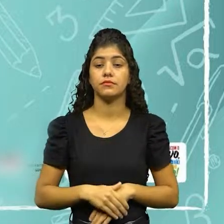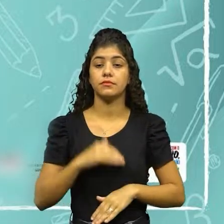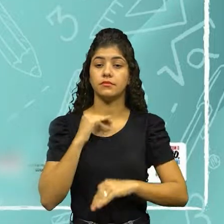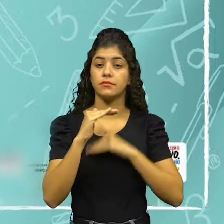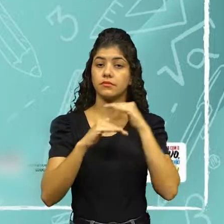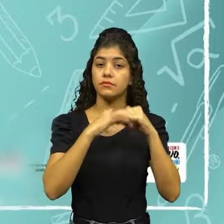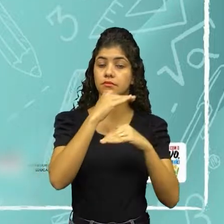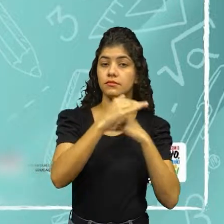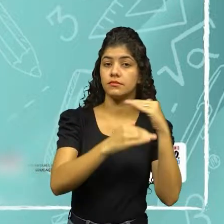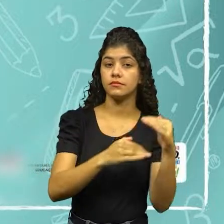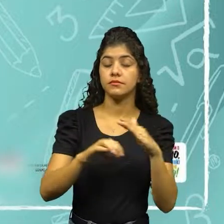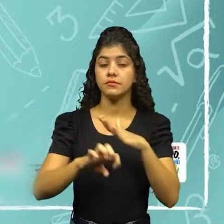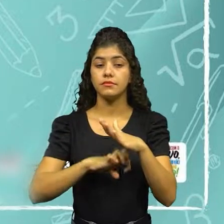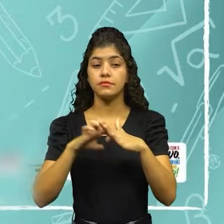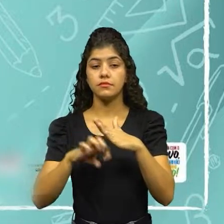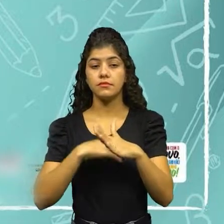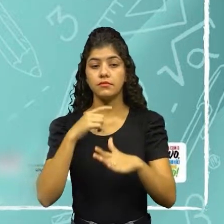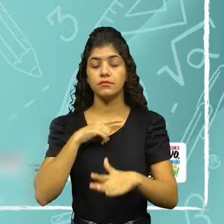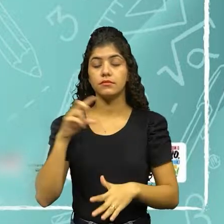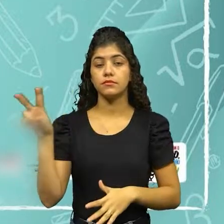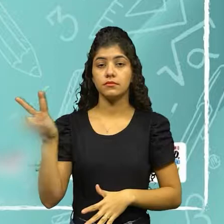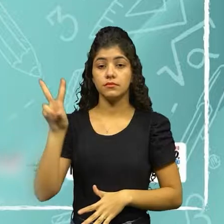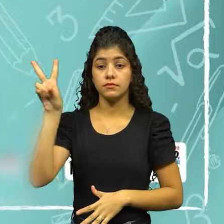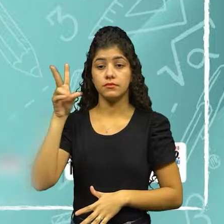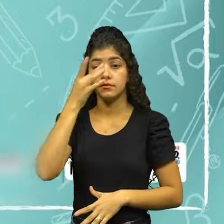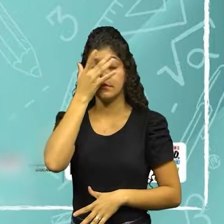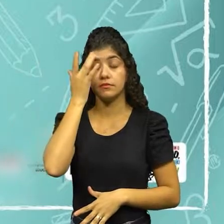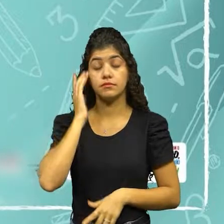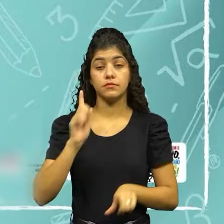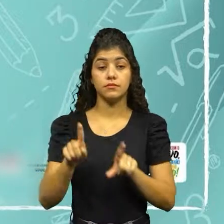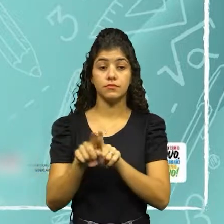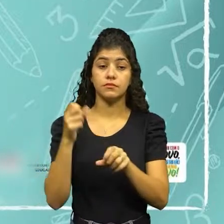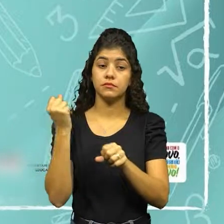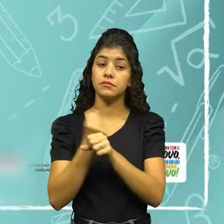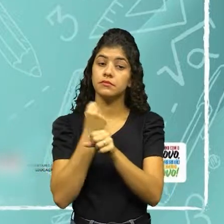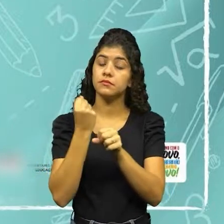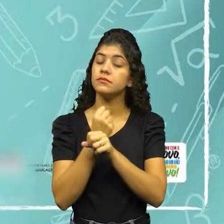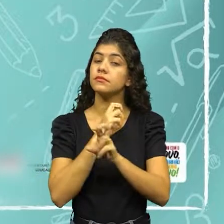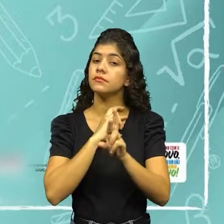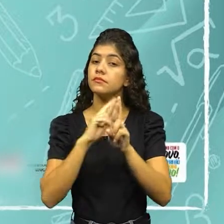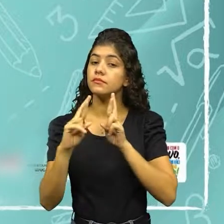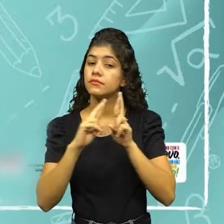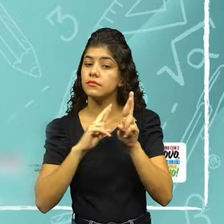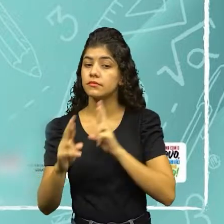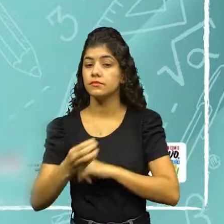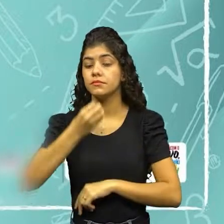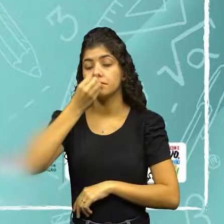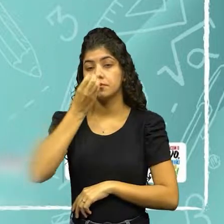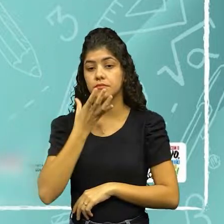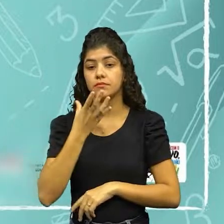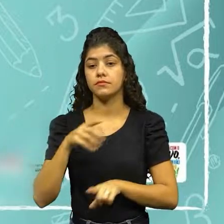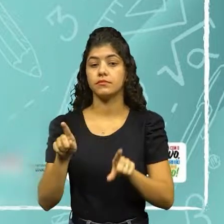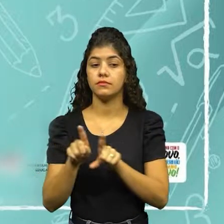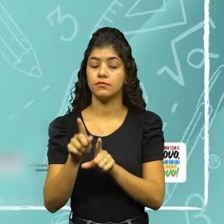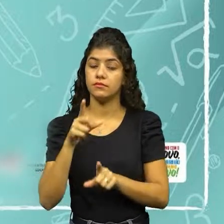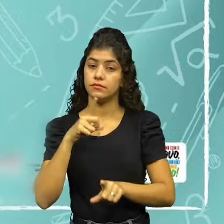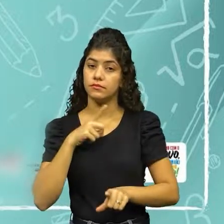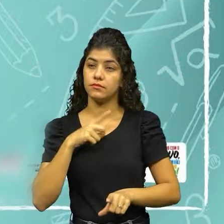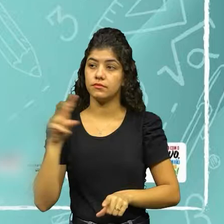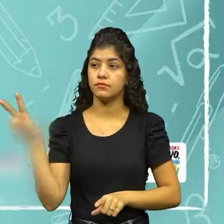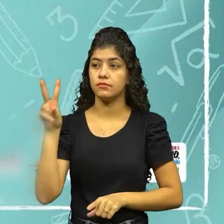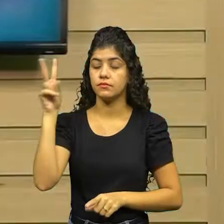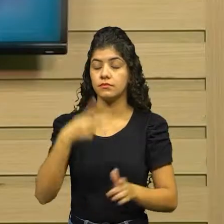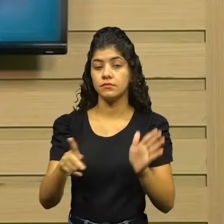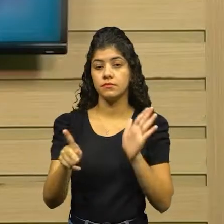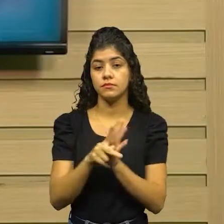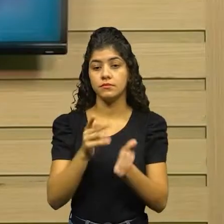pelo qual as empresas criam valor para os clientes e constrói fortes relacionamentos com eles para capturar valor deles com